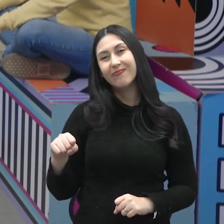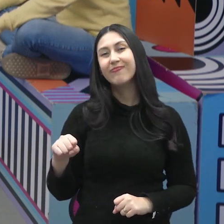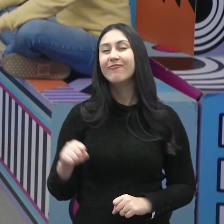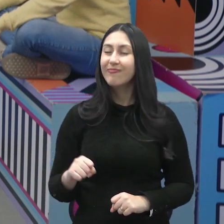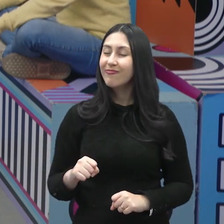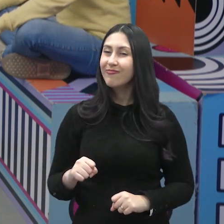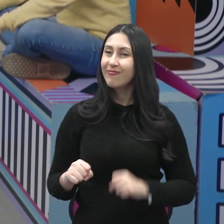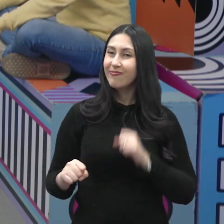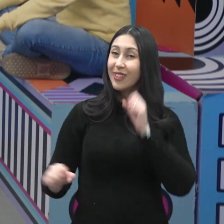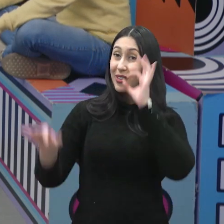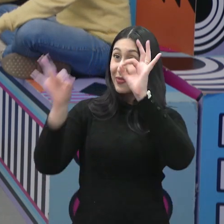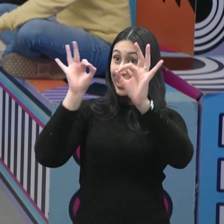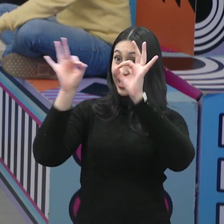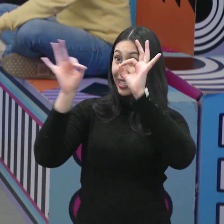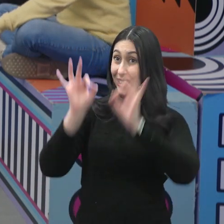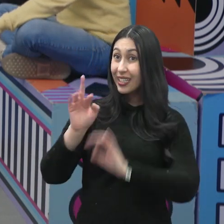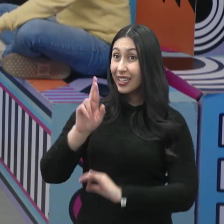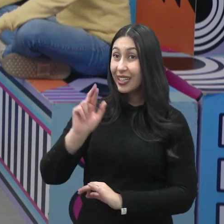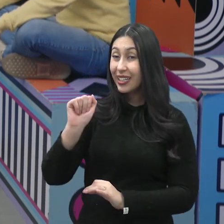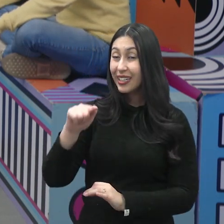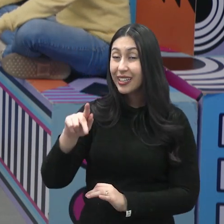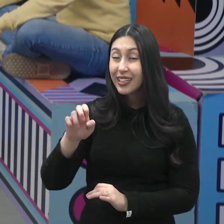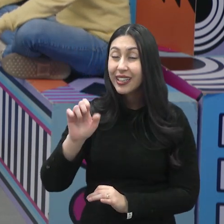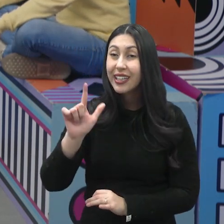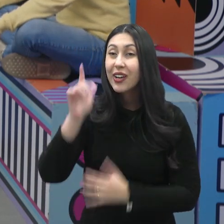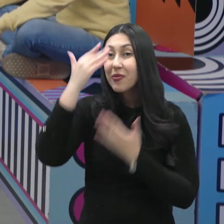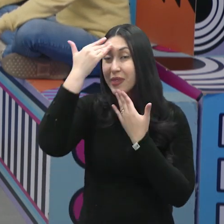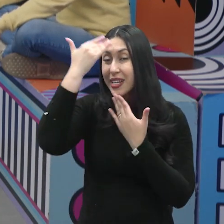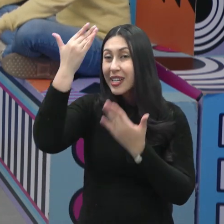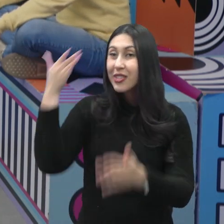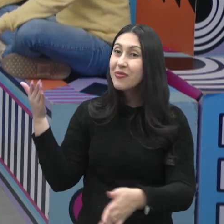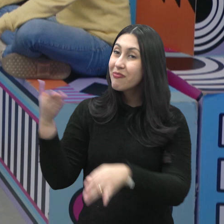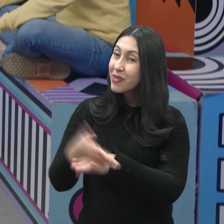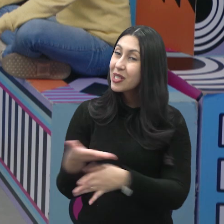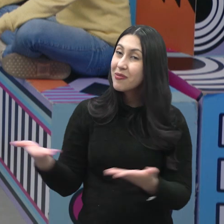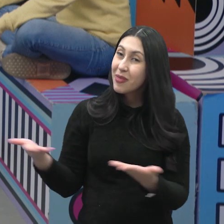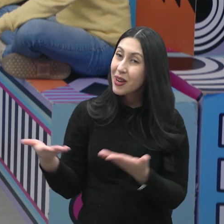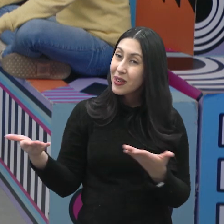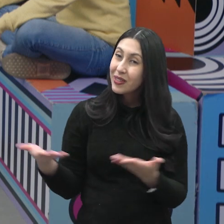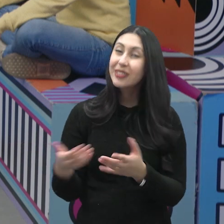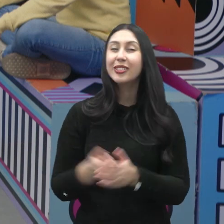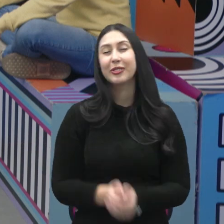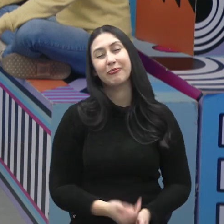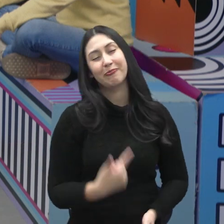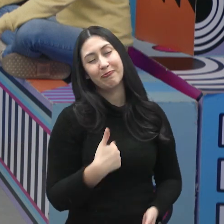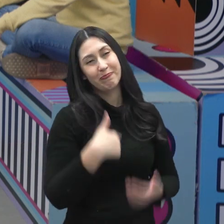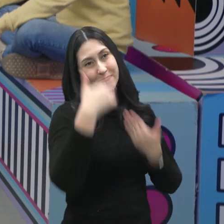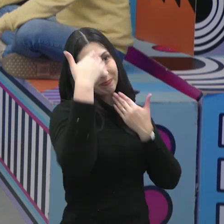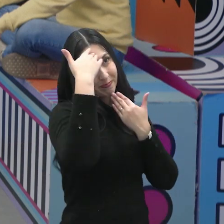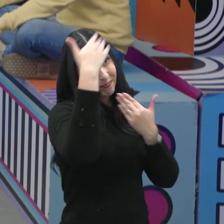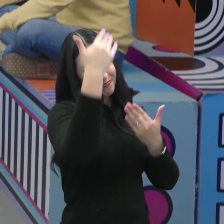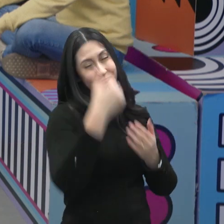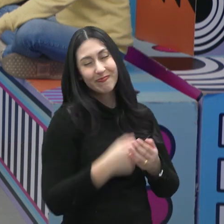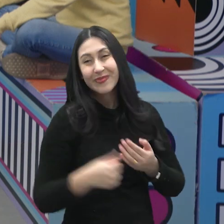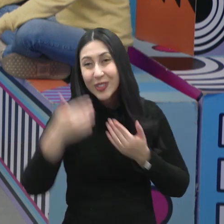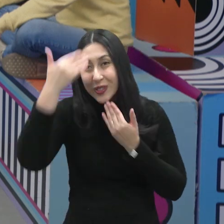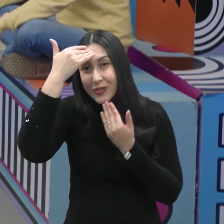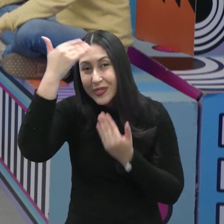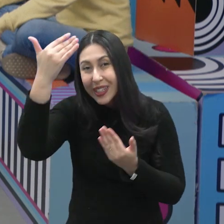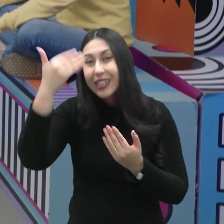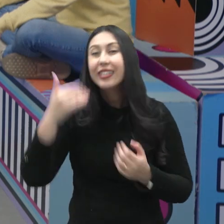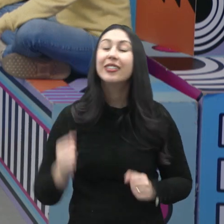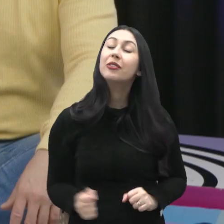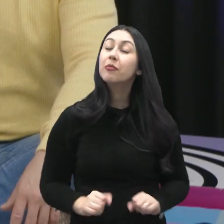Isso mesmo. Psicanalista, doutora Raquel Armelin, muito obrigado pela participação no Tá Ligado na Cidade de hoje. Até a próxima. Eu que agradeço.